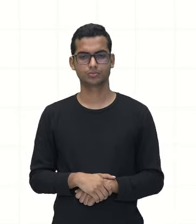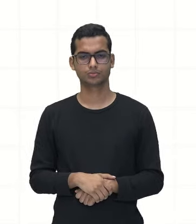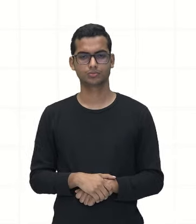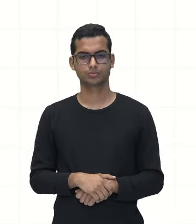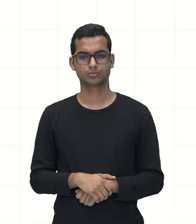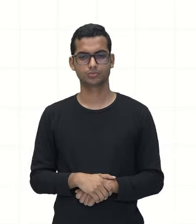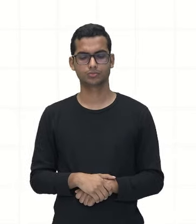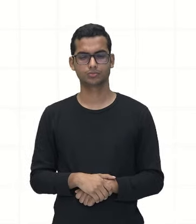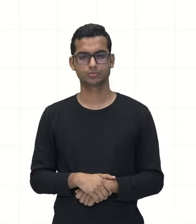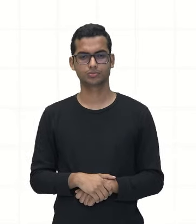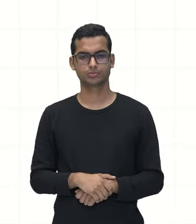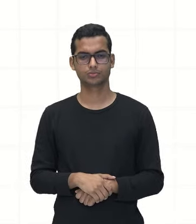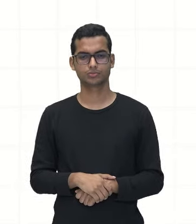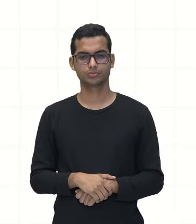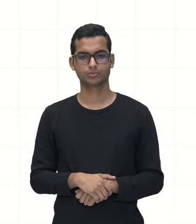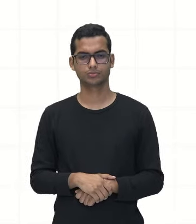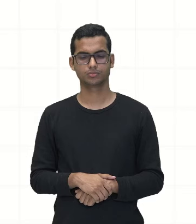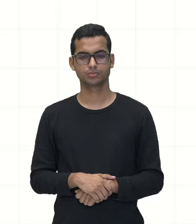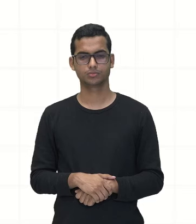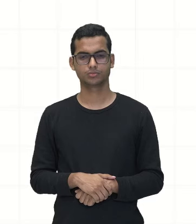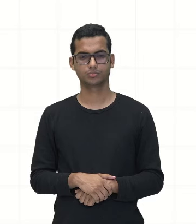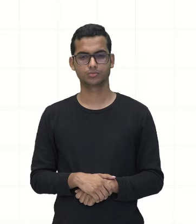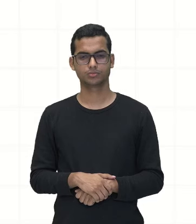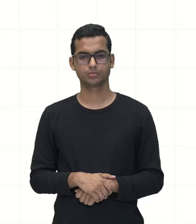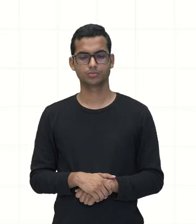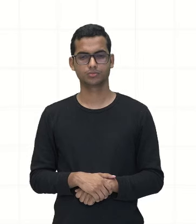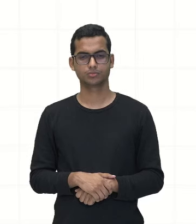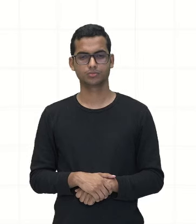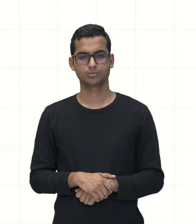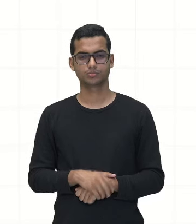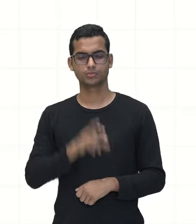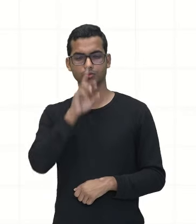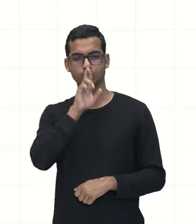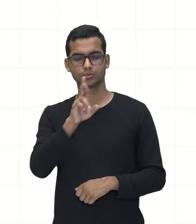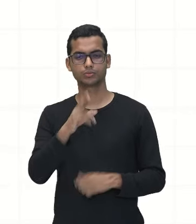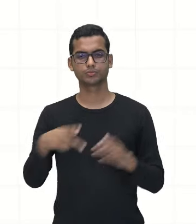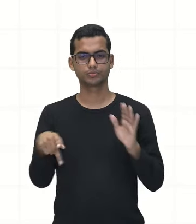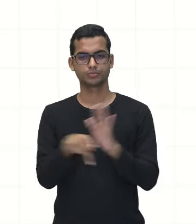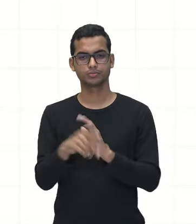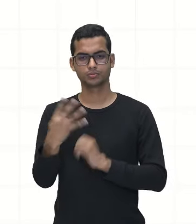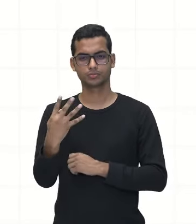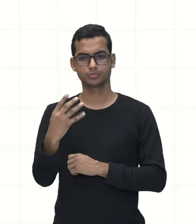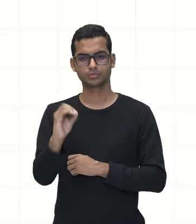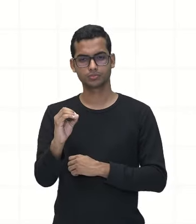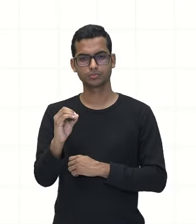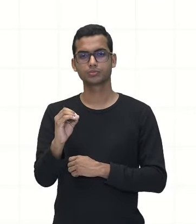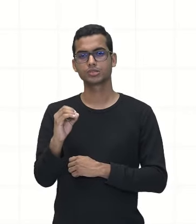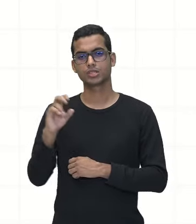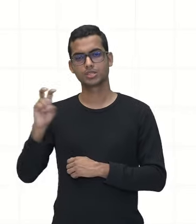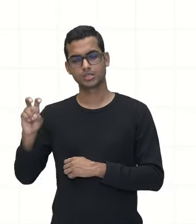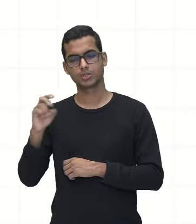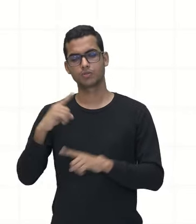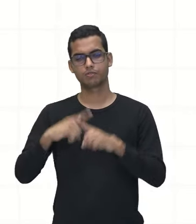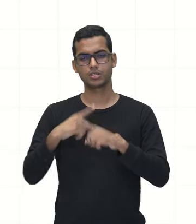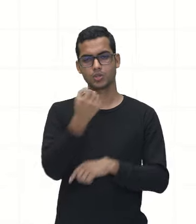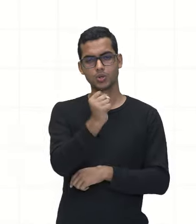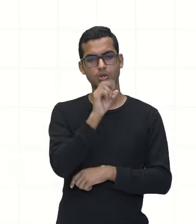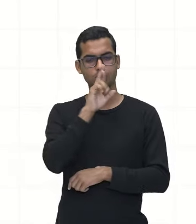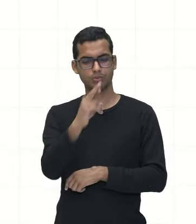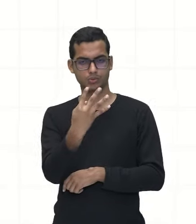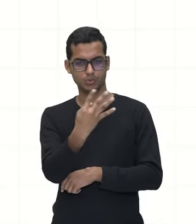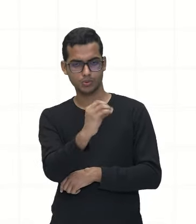arredondar o valor. Nós temos 5 vezes 8, que é igual a 40, e acrescentamos os 2 zeros. Pronto, fechou